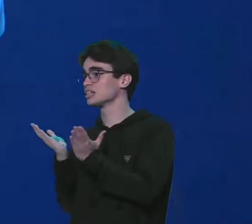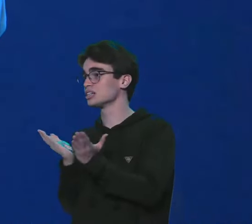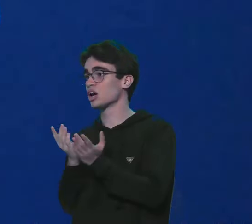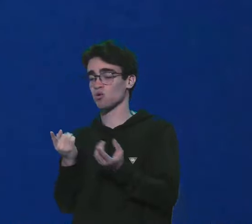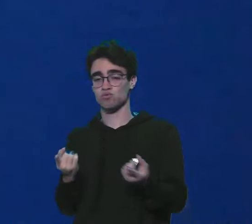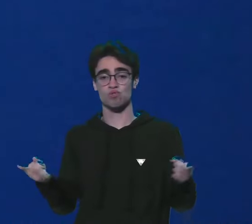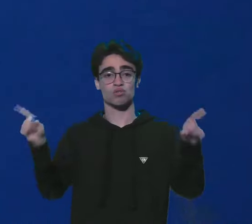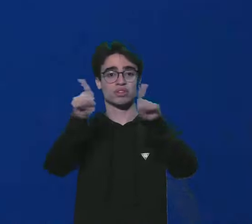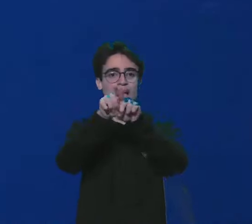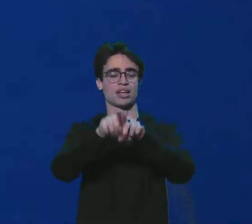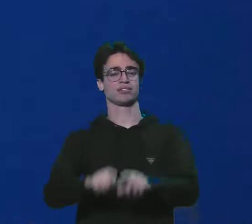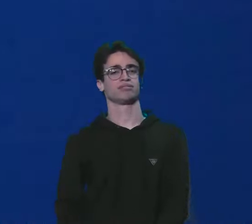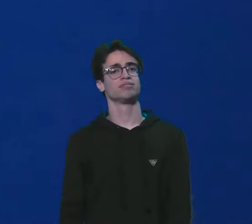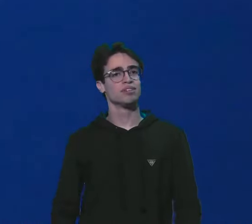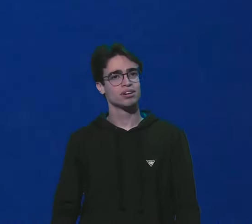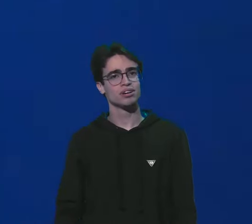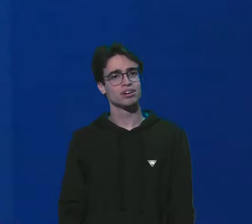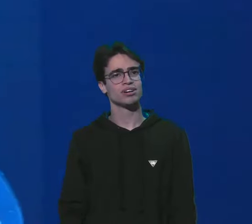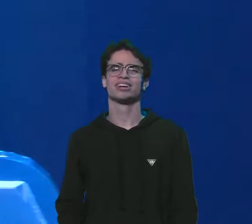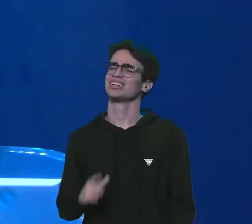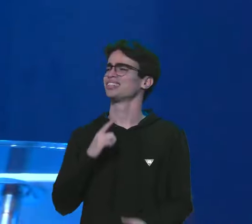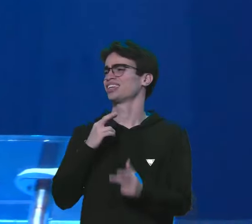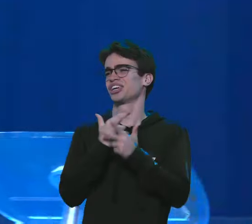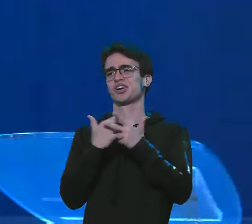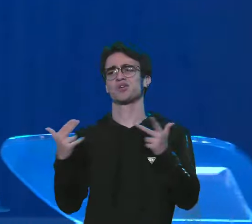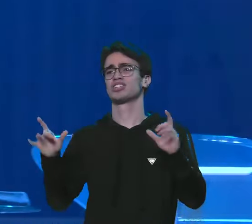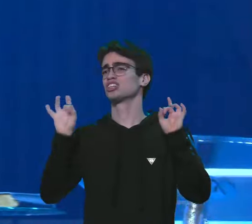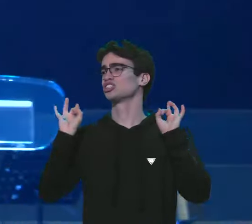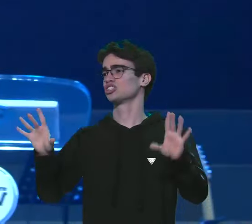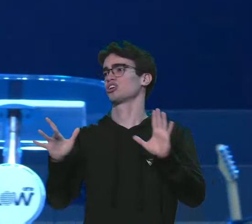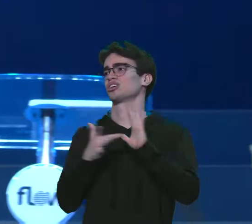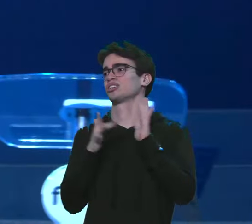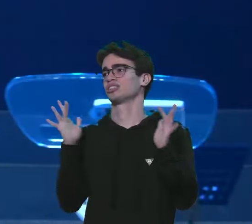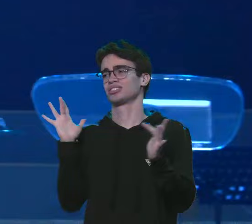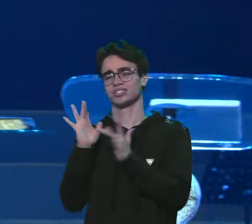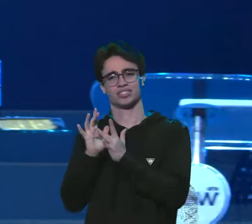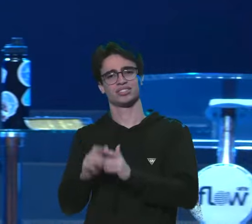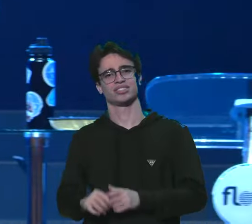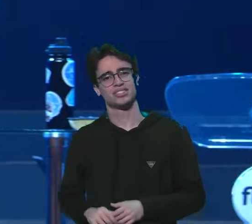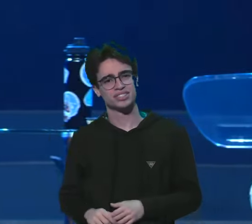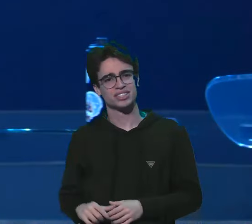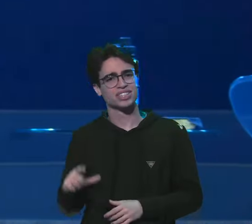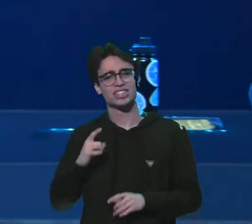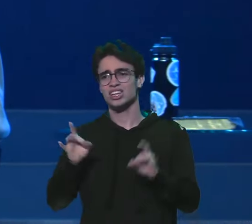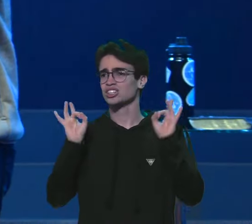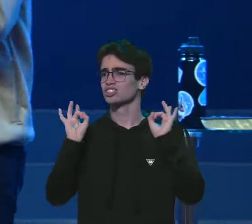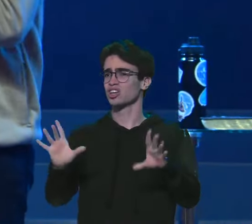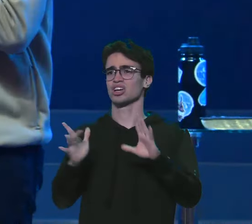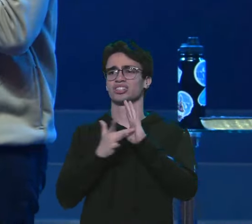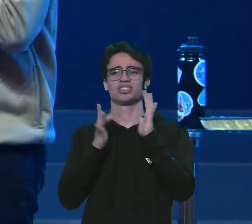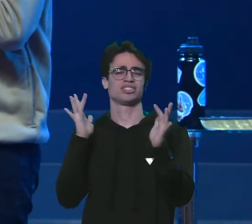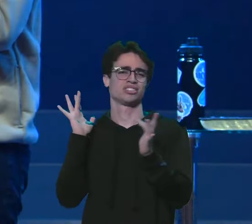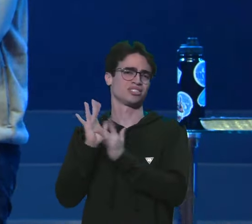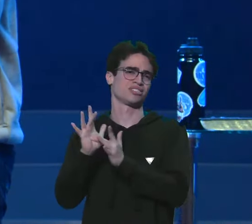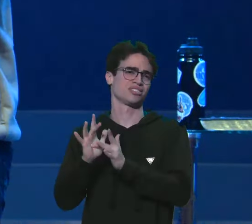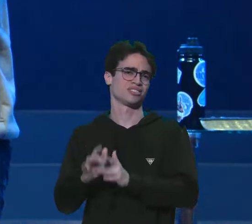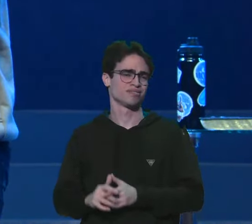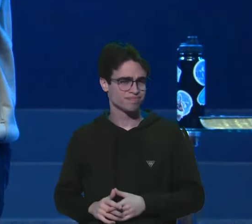voltaram. Tem coisas que só Jesus pode fazer. Tem coisas que só Jesus pode